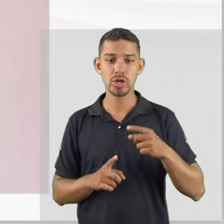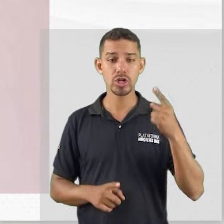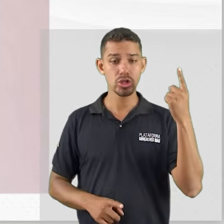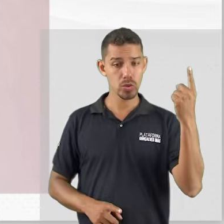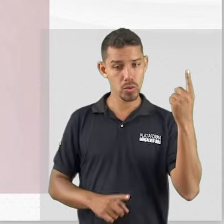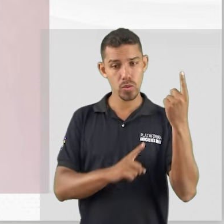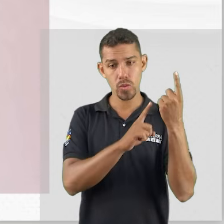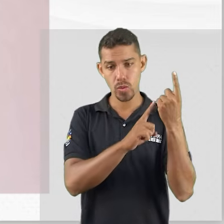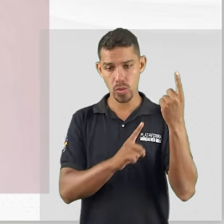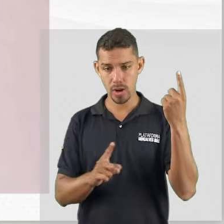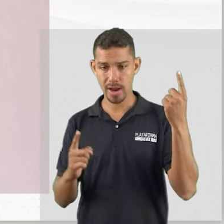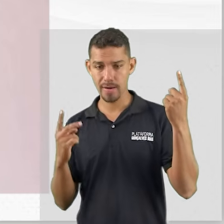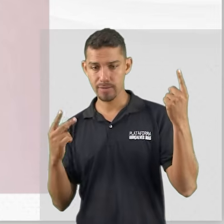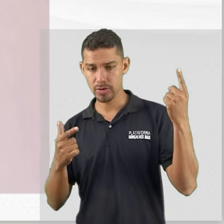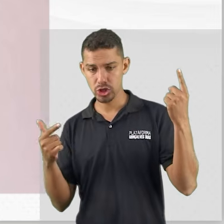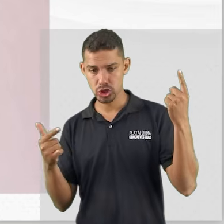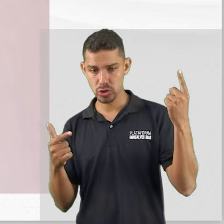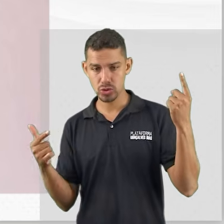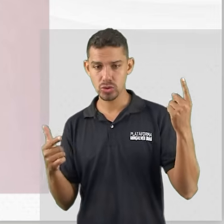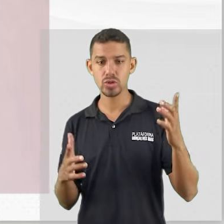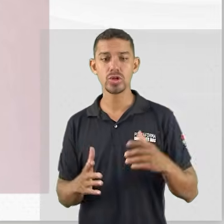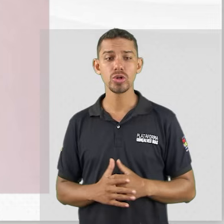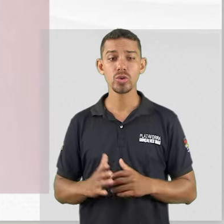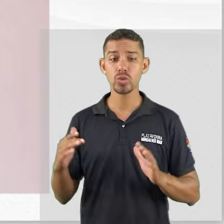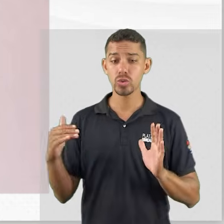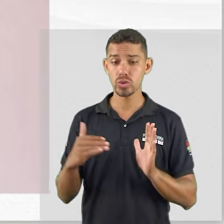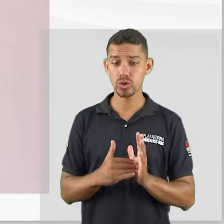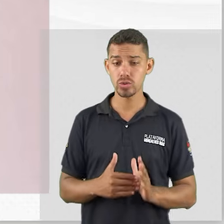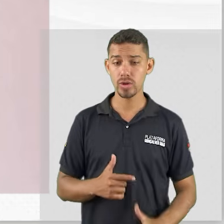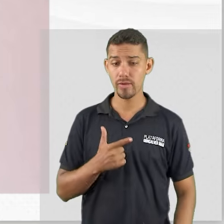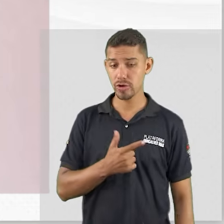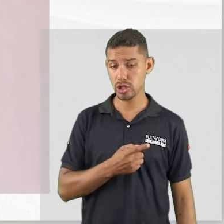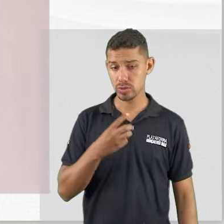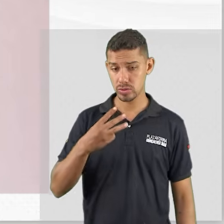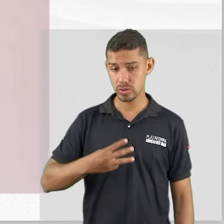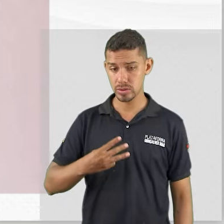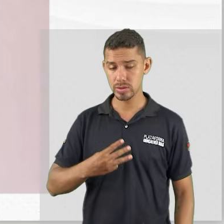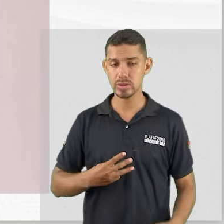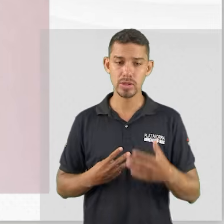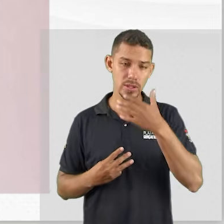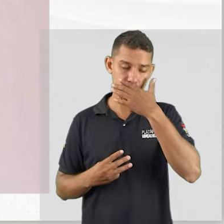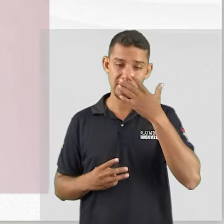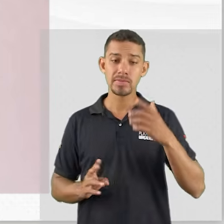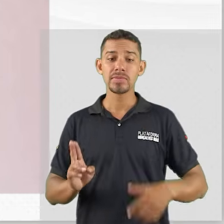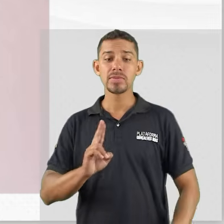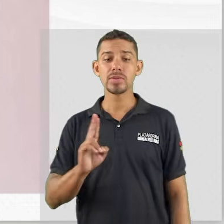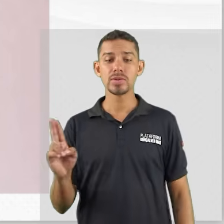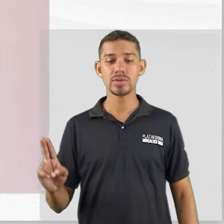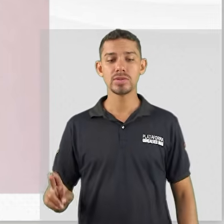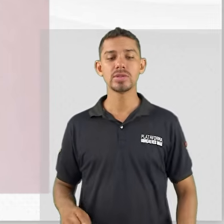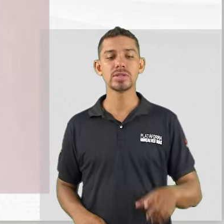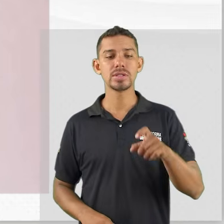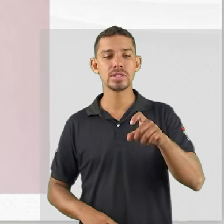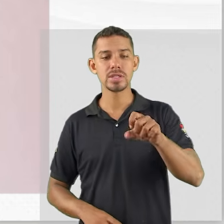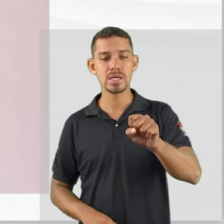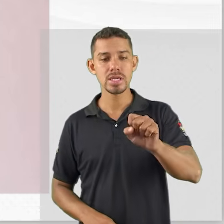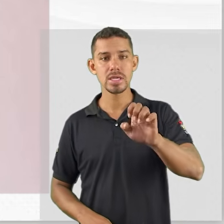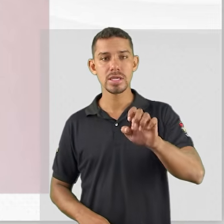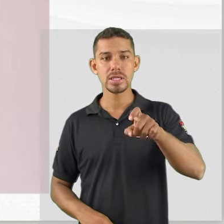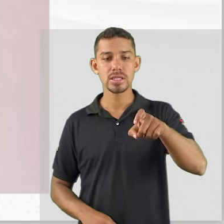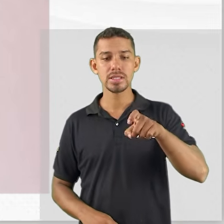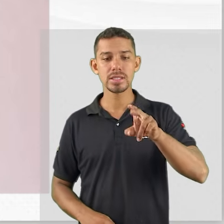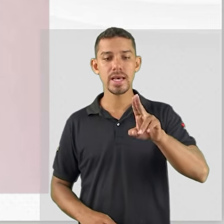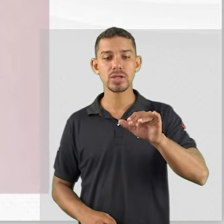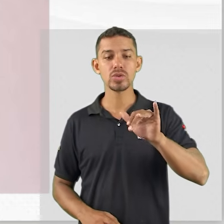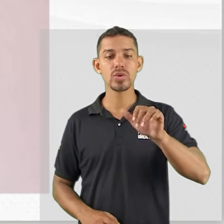22, tá? Sendo que o último par, que é o 23º, né? Nós chamamos de cromossomos sexuais. O que são